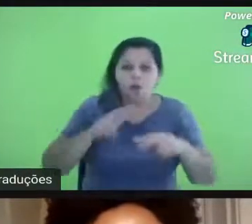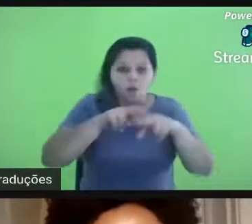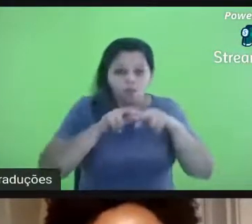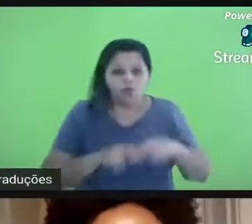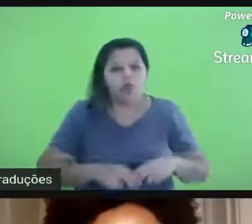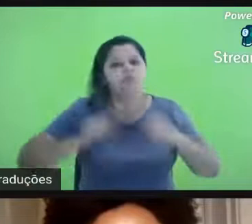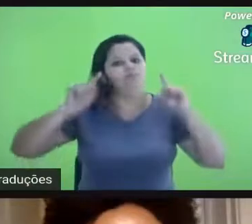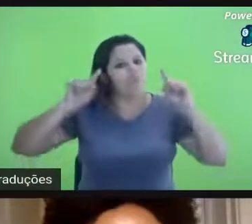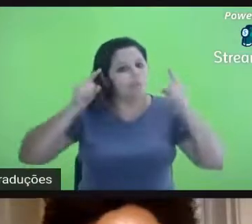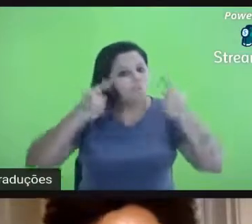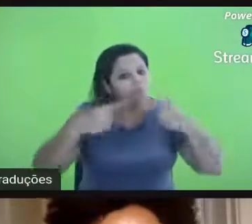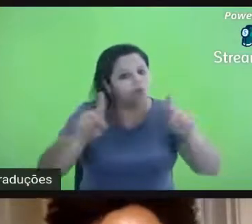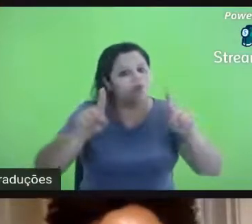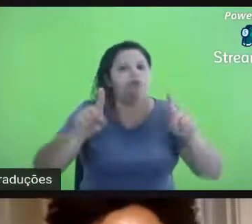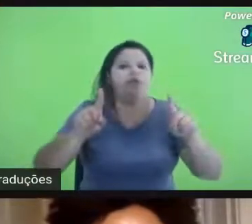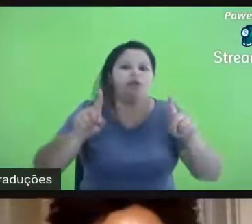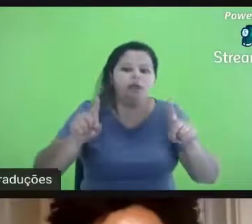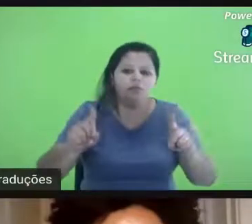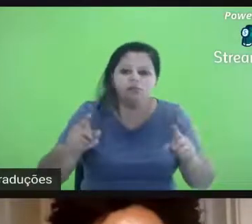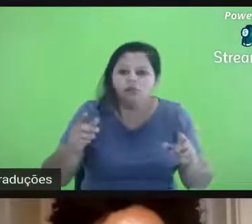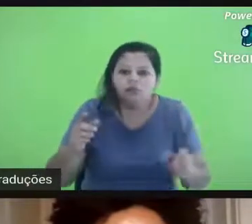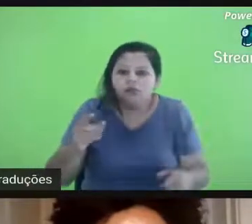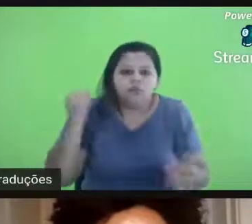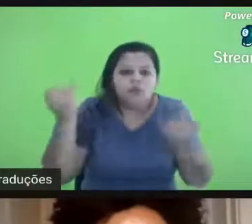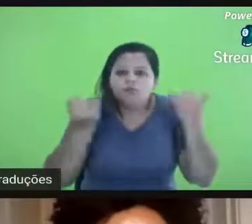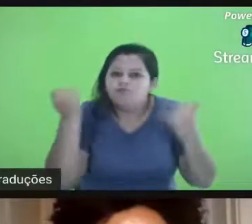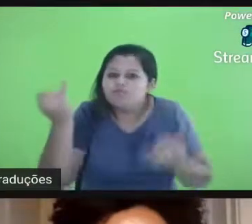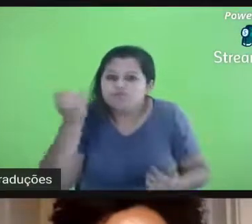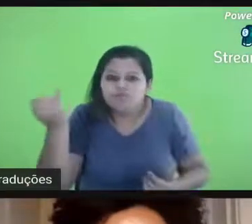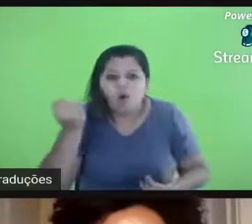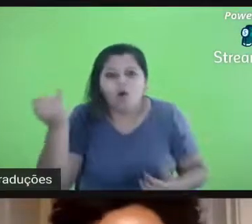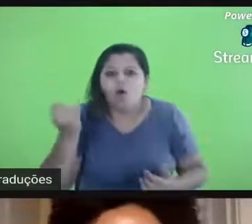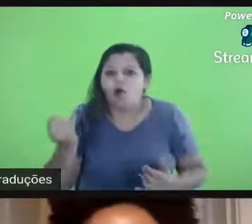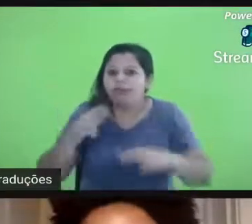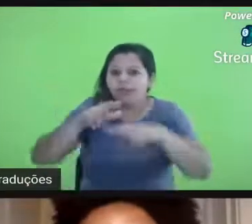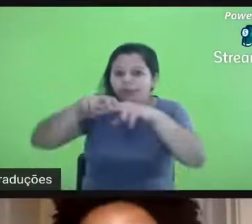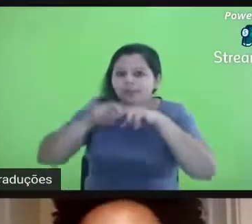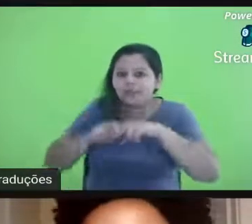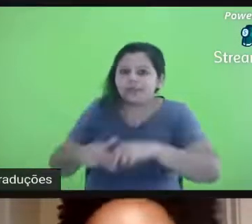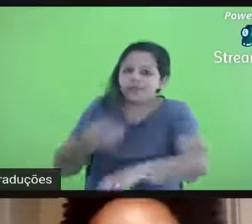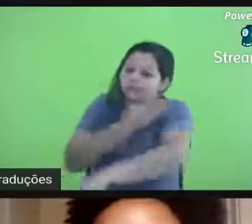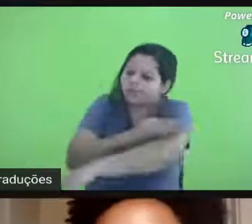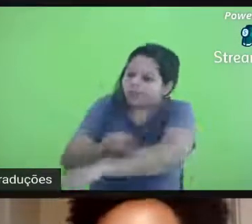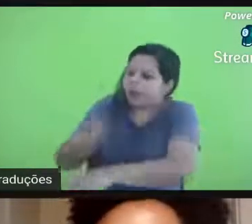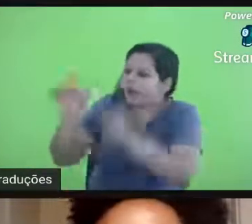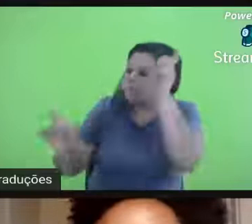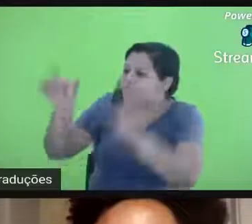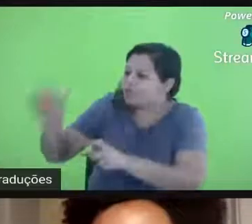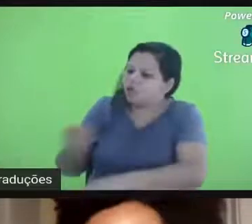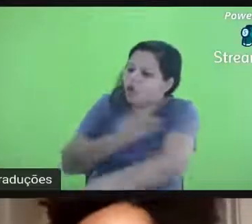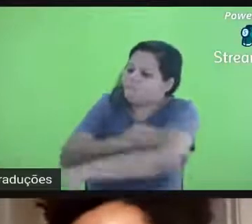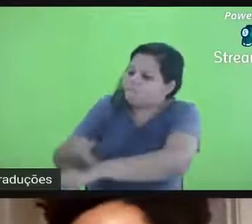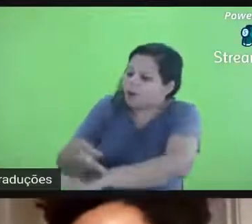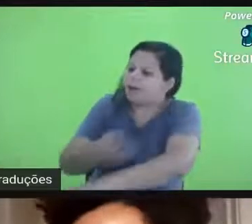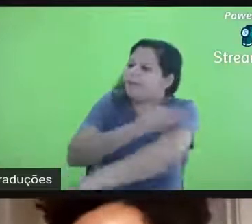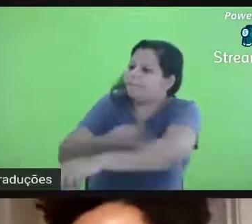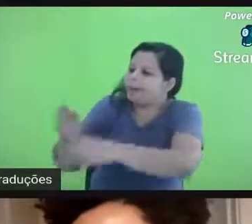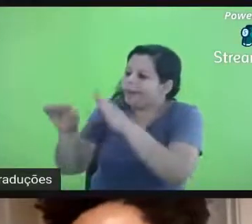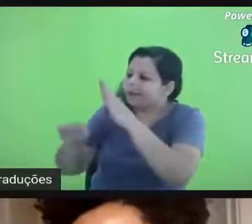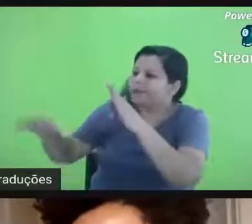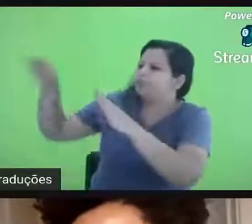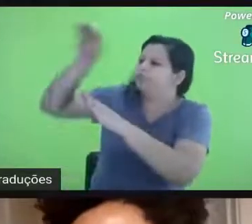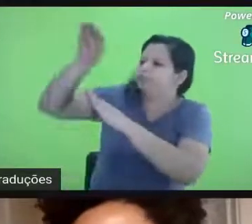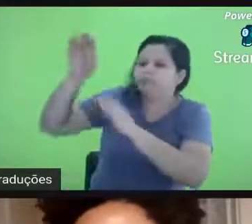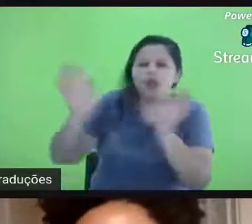vocês pensarem. Não interessa, não vamos ser pautados pela branquitude, pelo homem branco, pela supremacia branca. Vamos